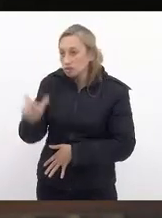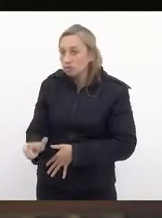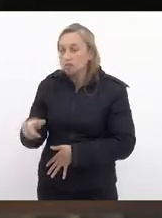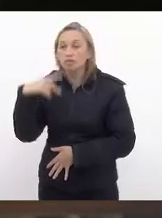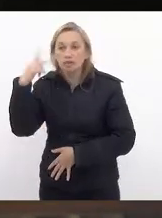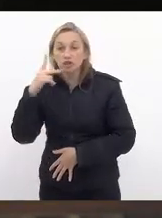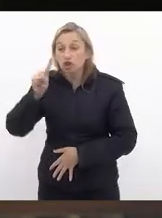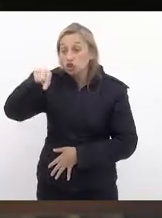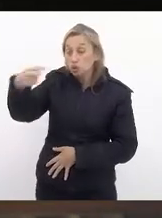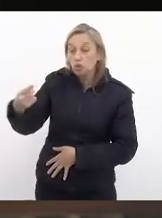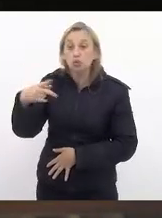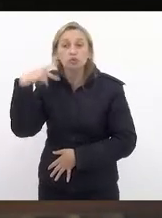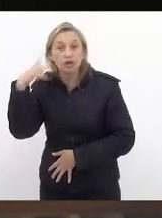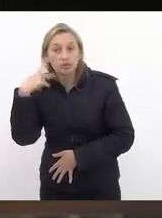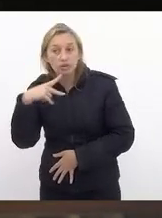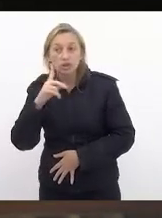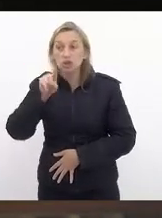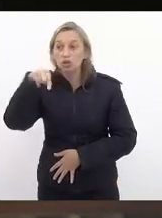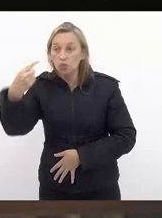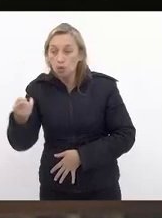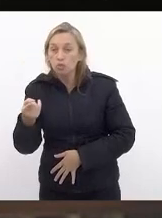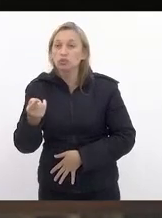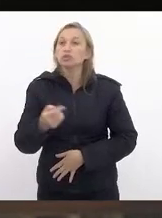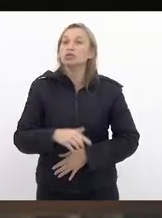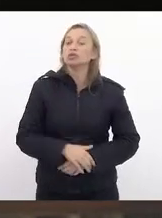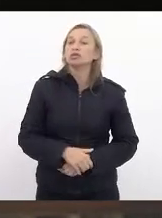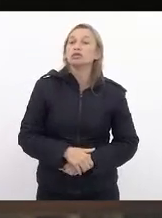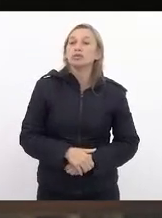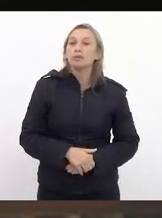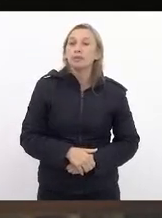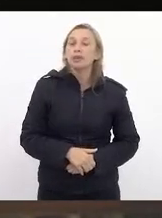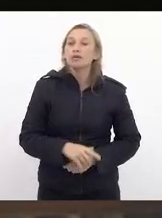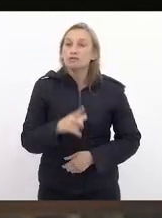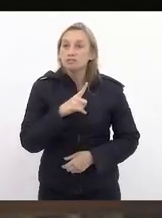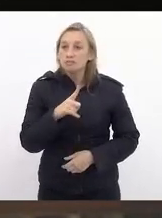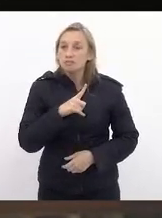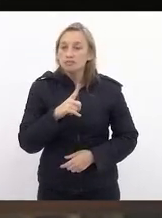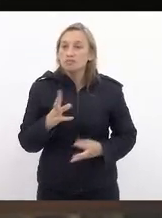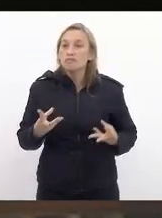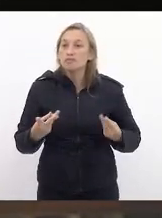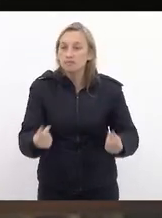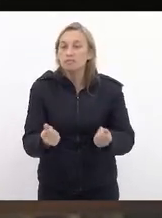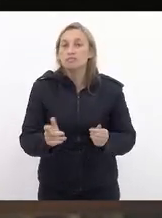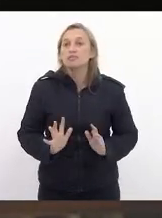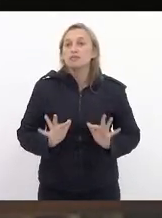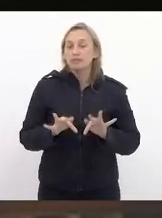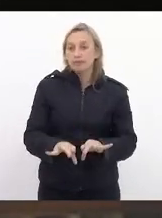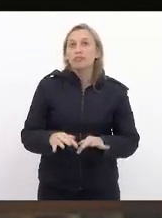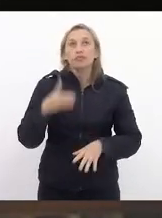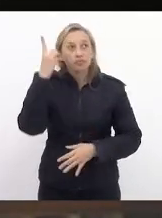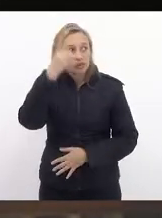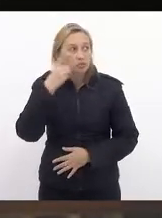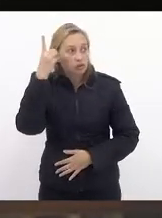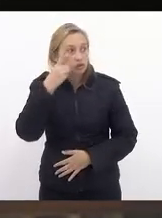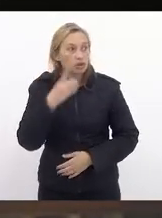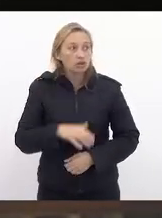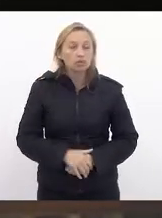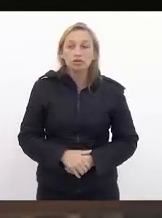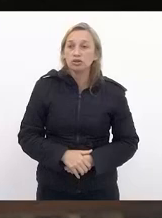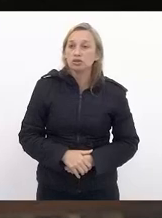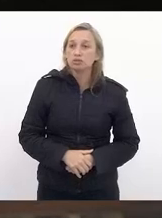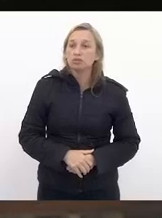e de outros parlamentares e outras parlamentares que tiveram assim para concluir deputada de